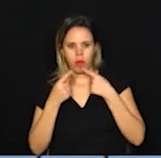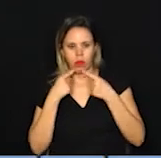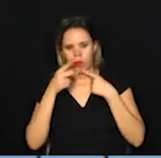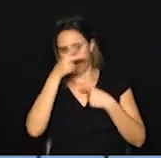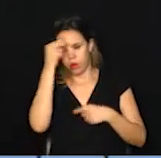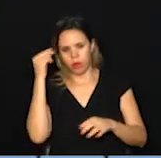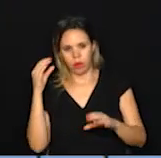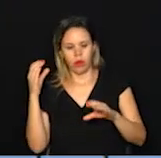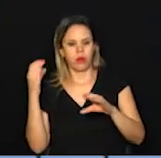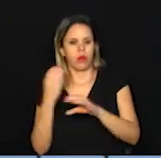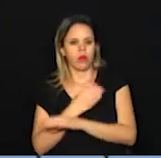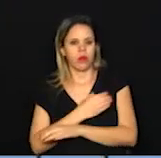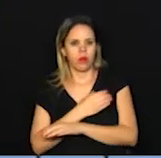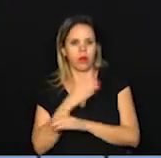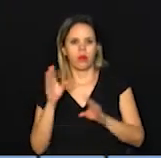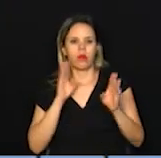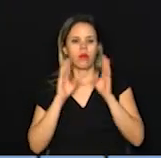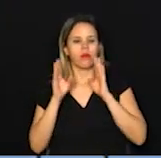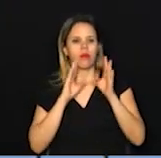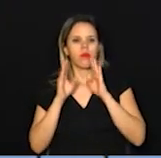na íntegra, e ainda no